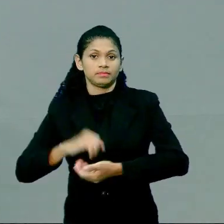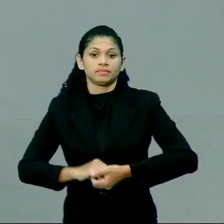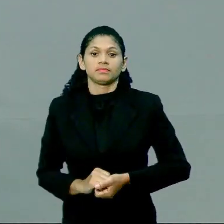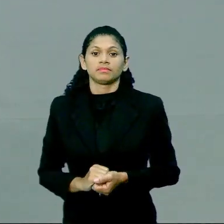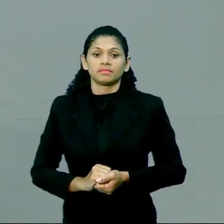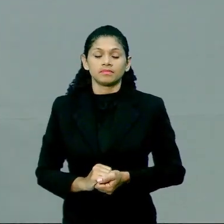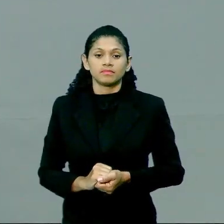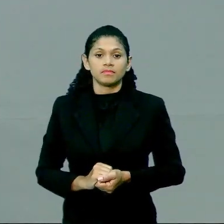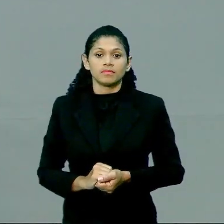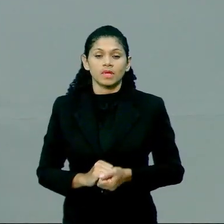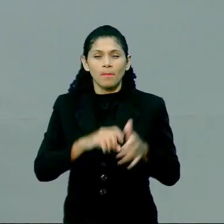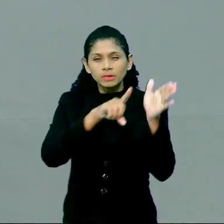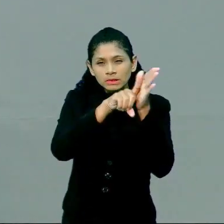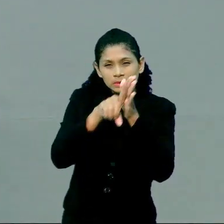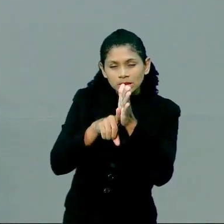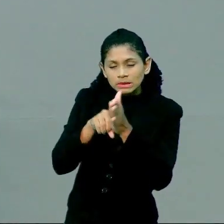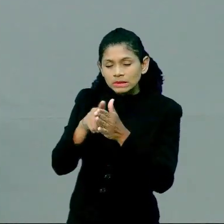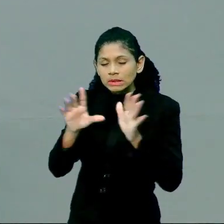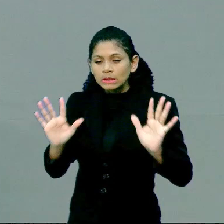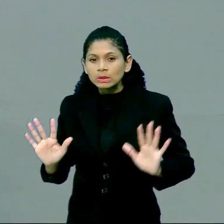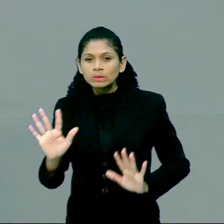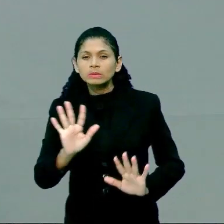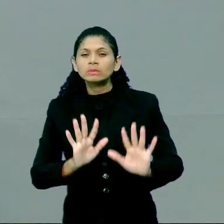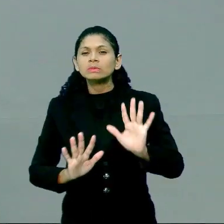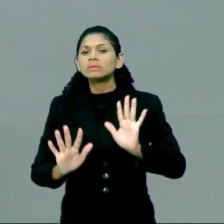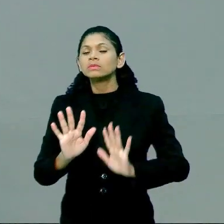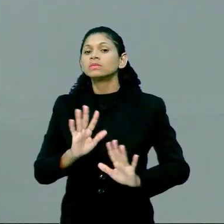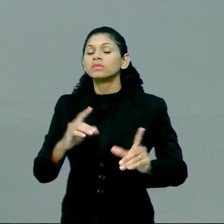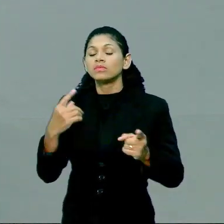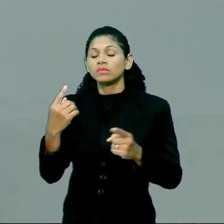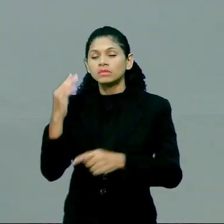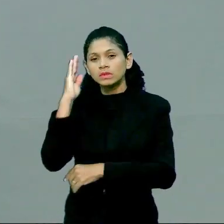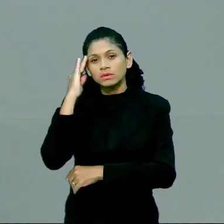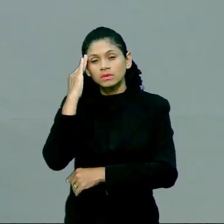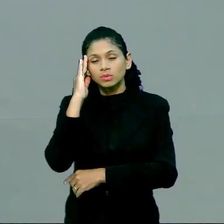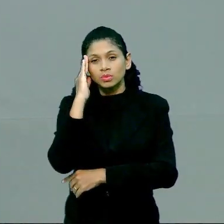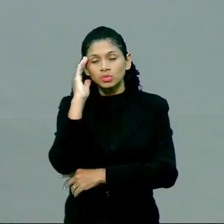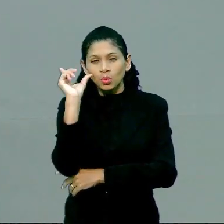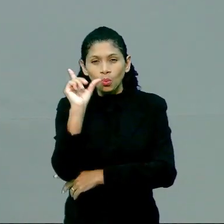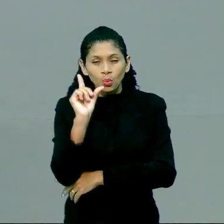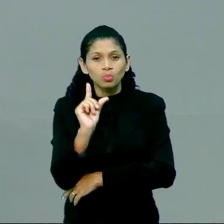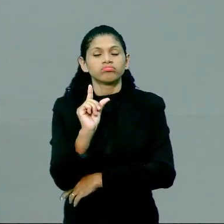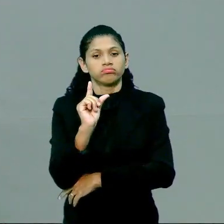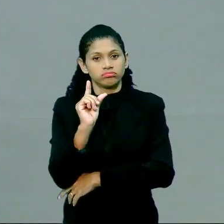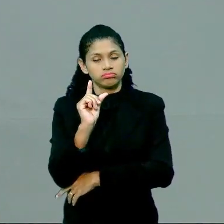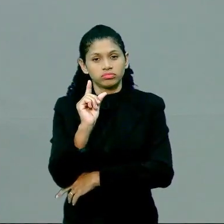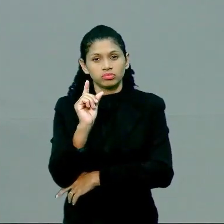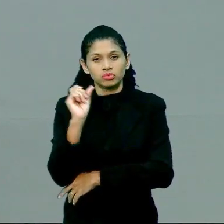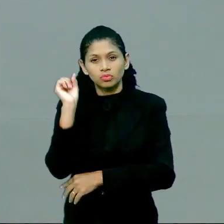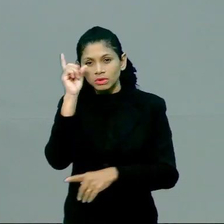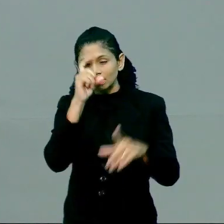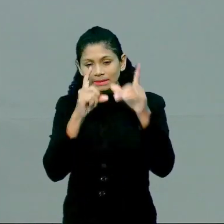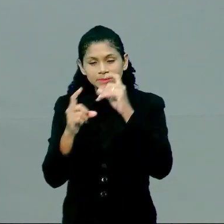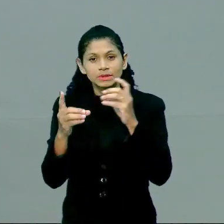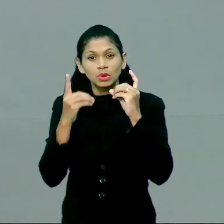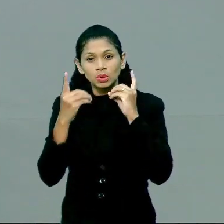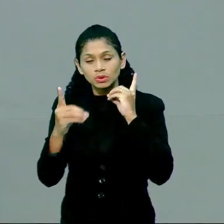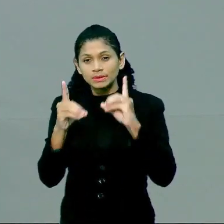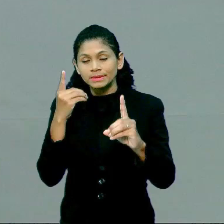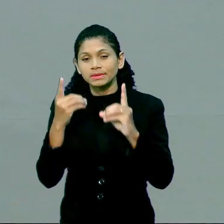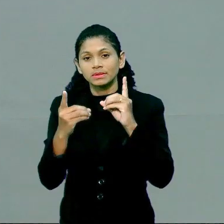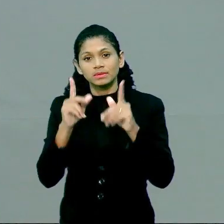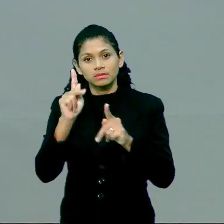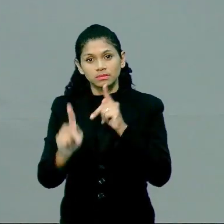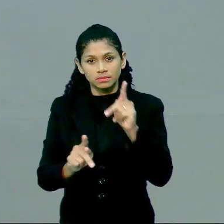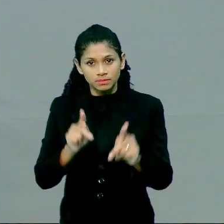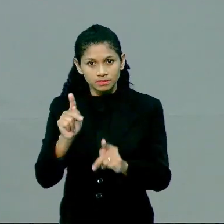tá a gente vai tentar entender um pouco mais sobre as expressões idiomáticas tá depois a gente volta com a questão para